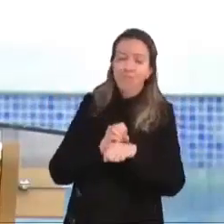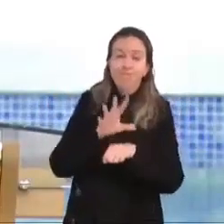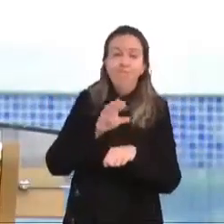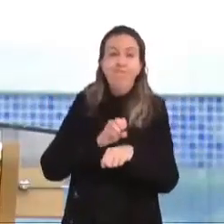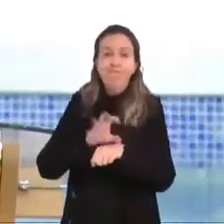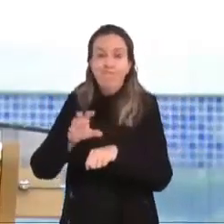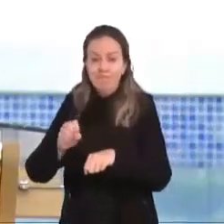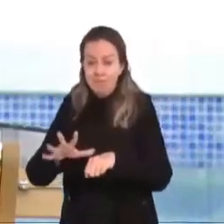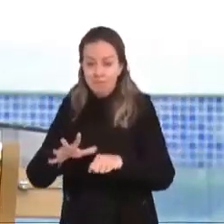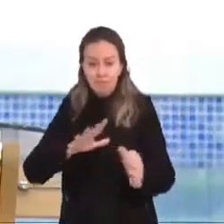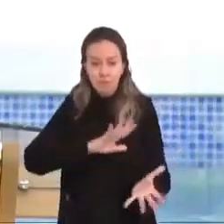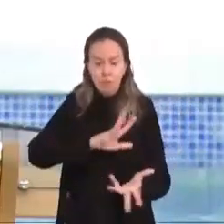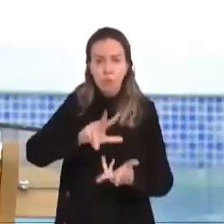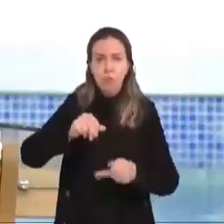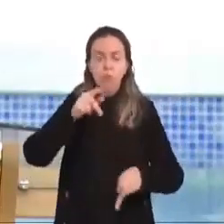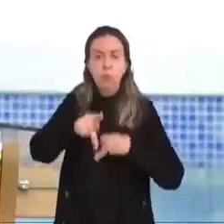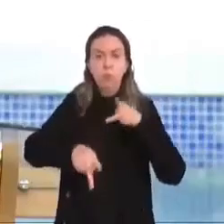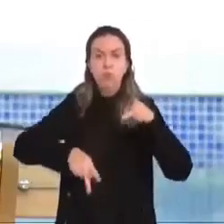coisas que você nem sabe.